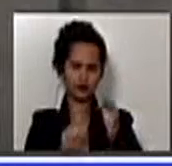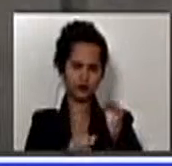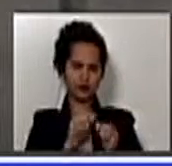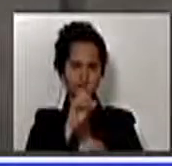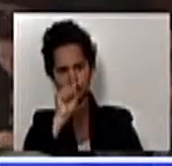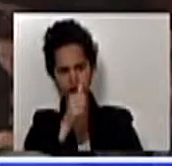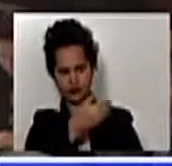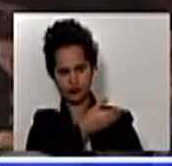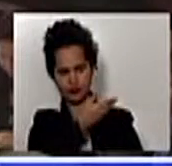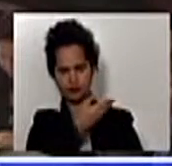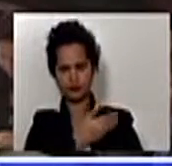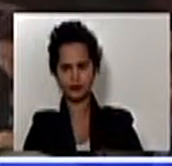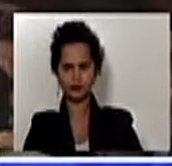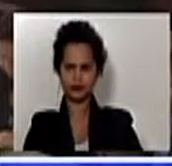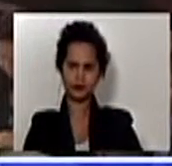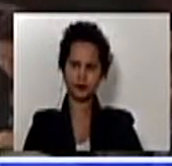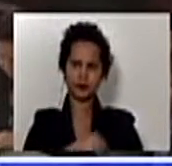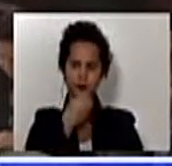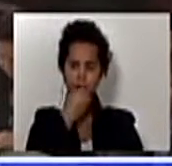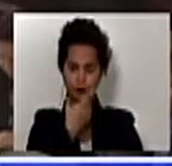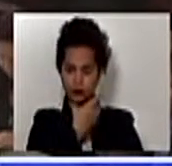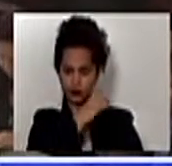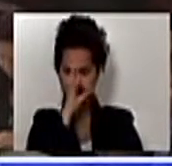Jucá. Bom dia,